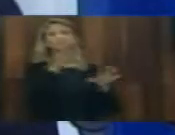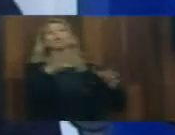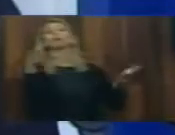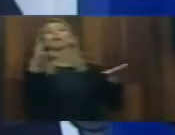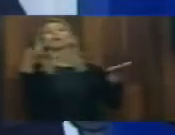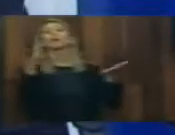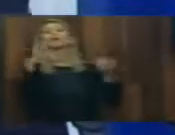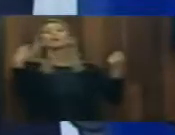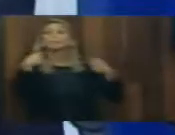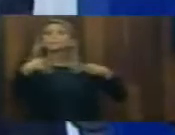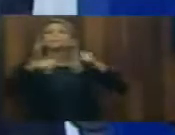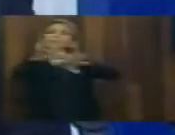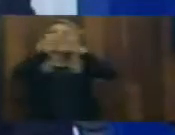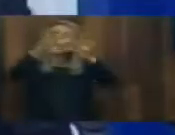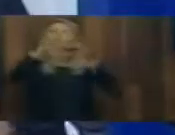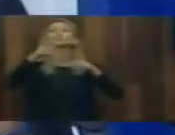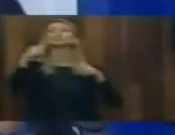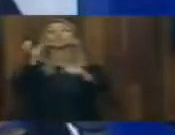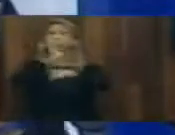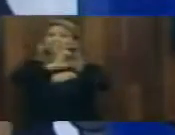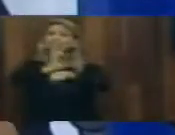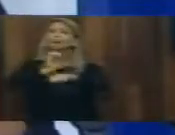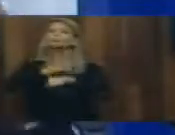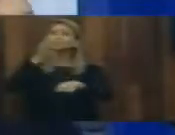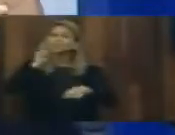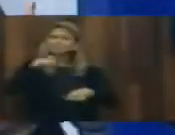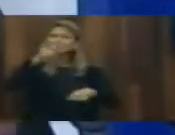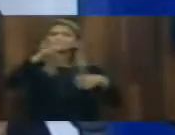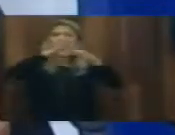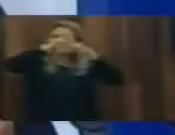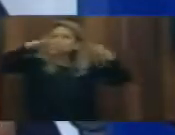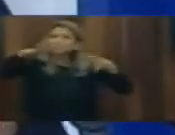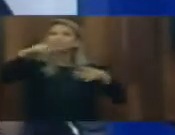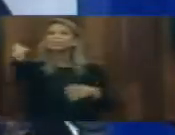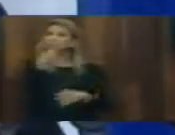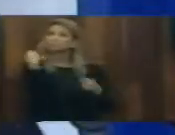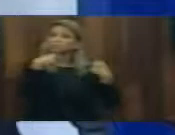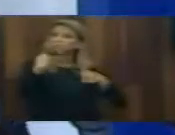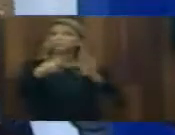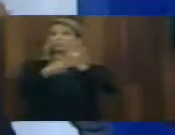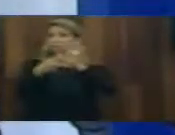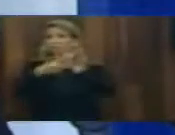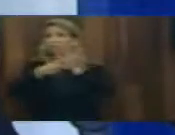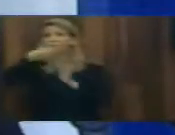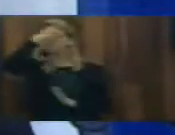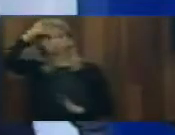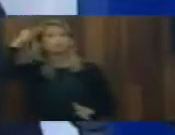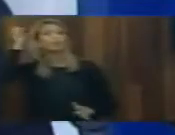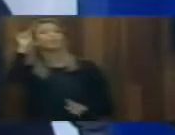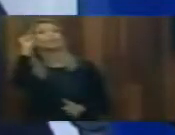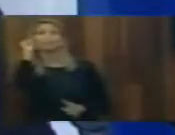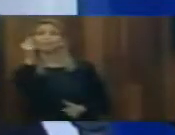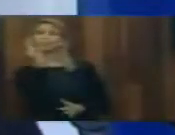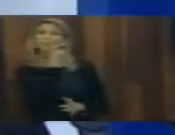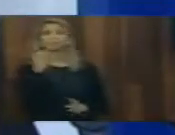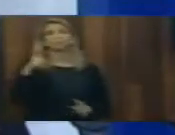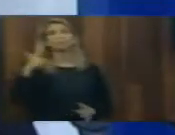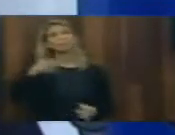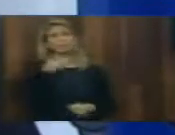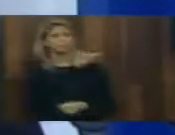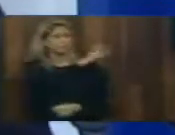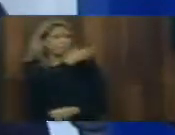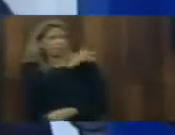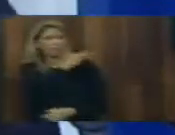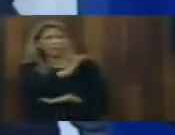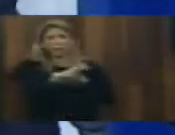nosso Estado realmente é laico, a gente tem que exercer isso, mostrar para as pessoas que não temos